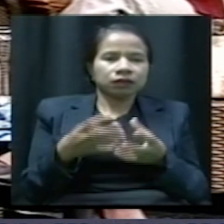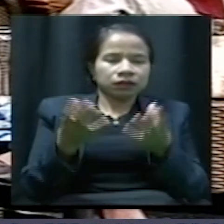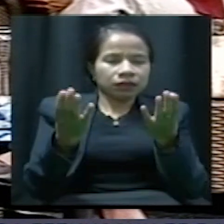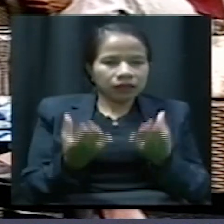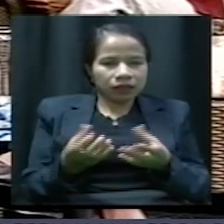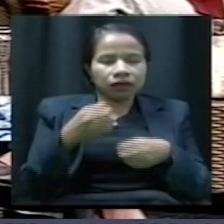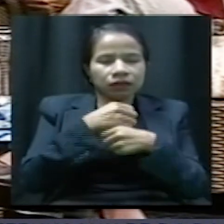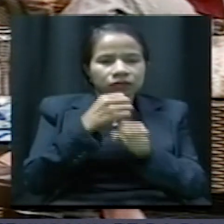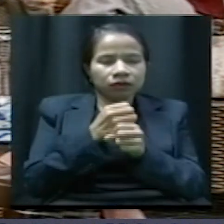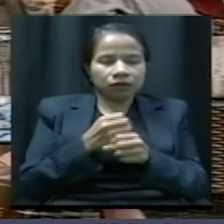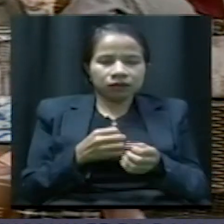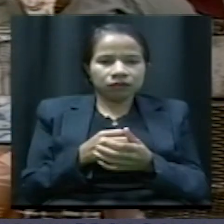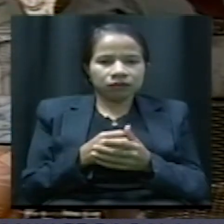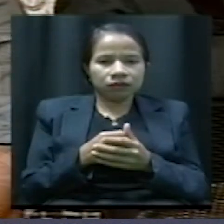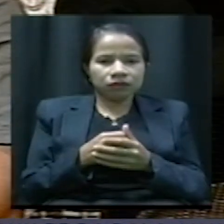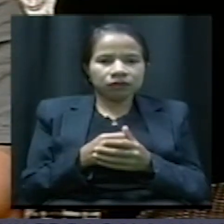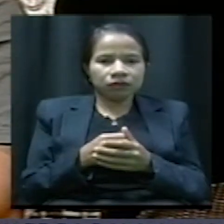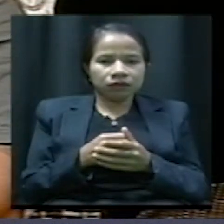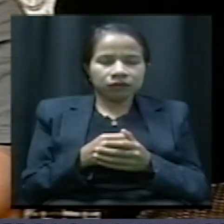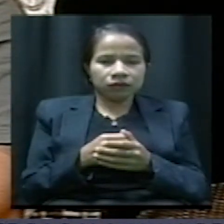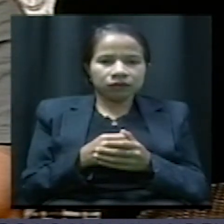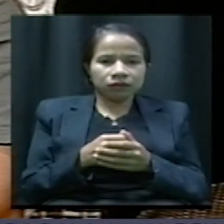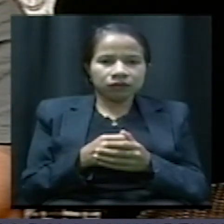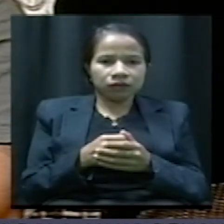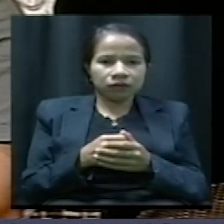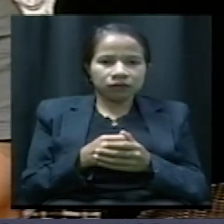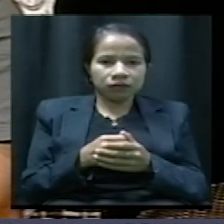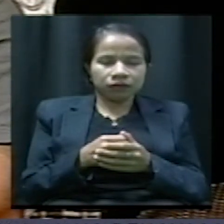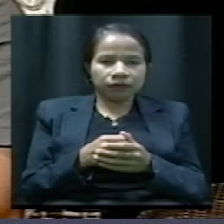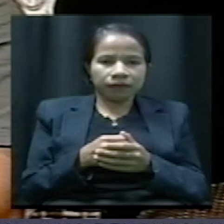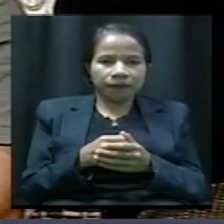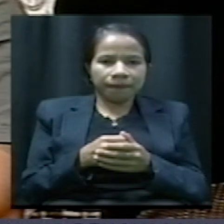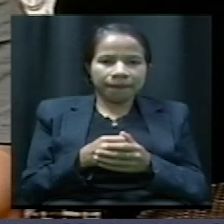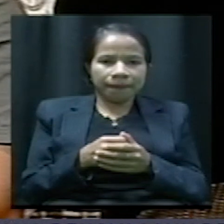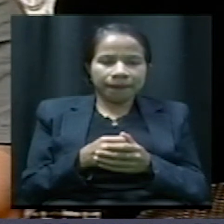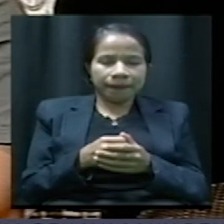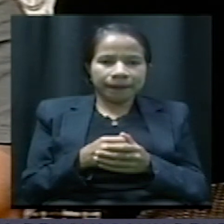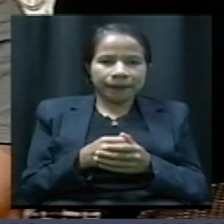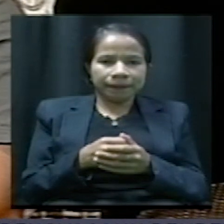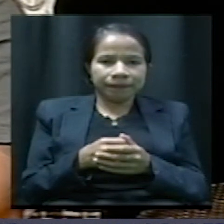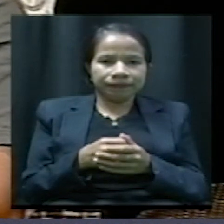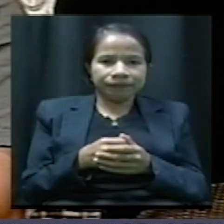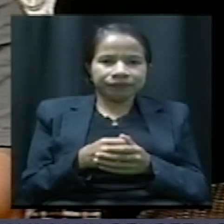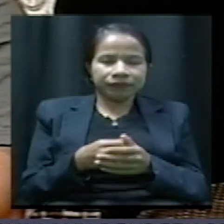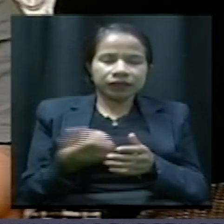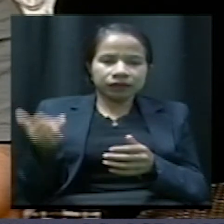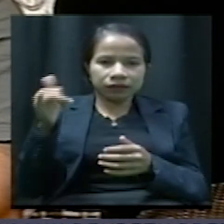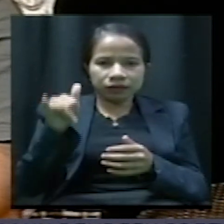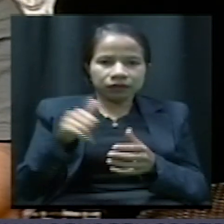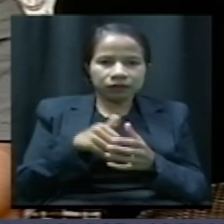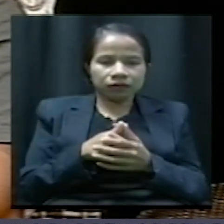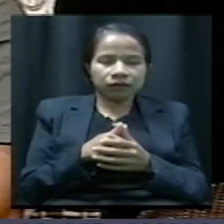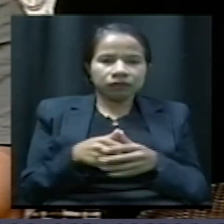atu bahalo sir potensi nevem sir atu investe sir nia vida profissão ne ida nema dar bara ka ita